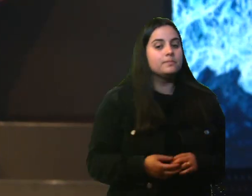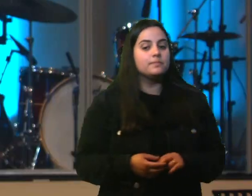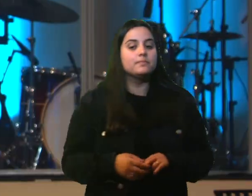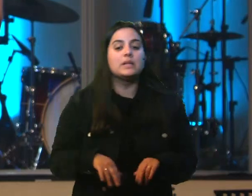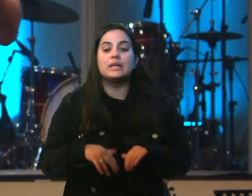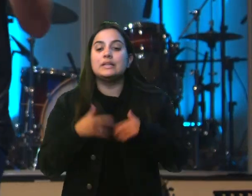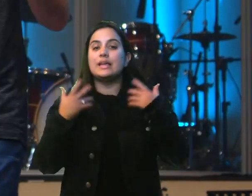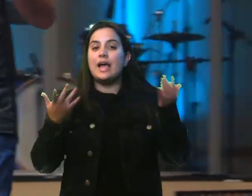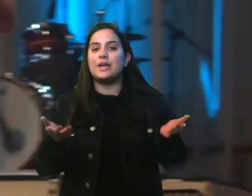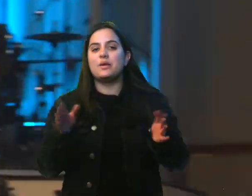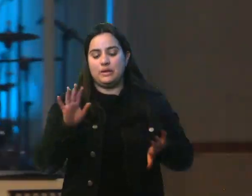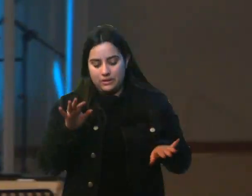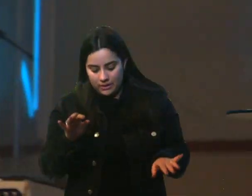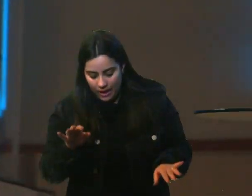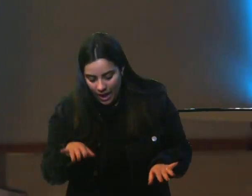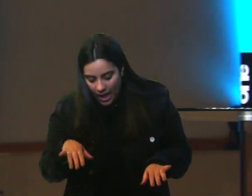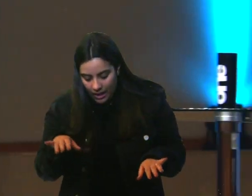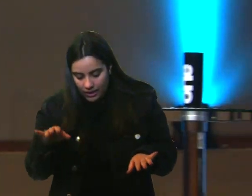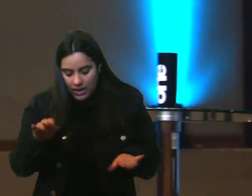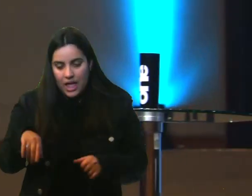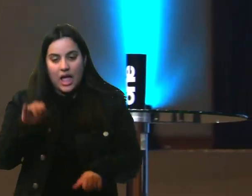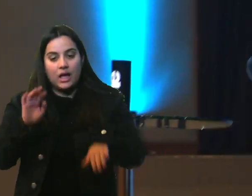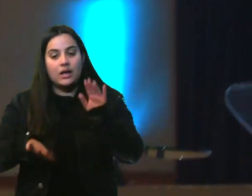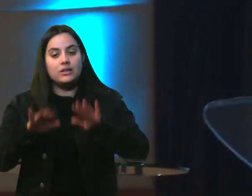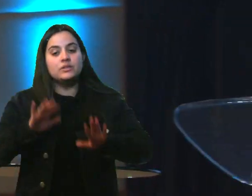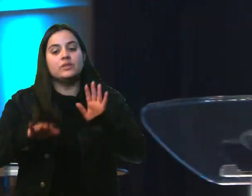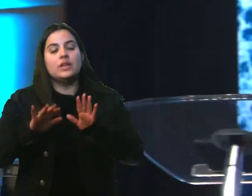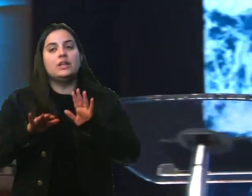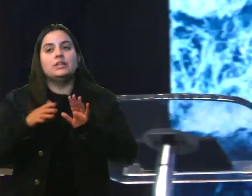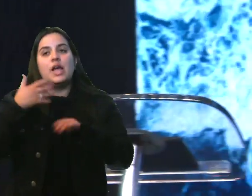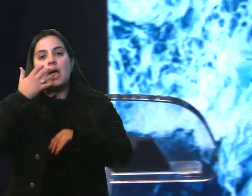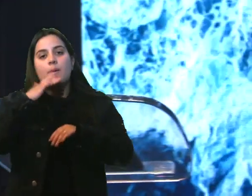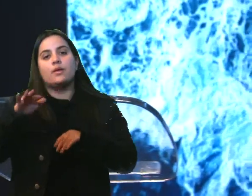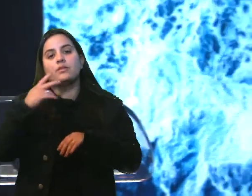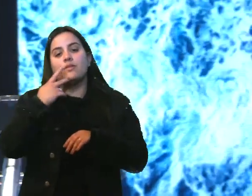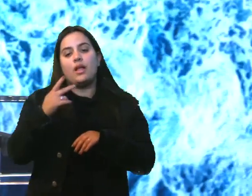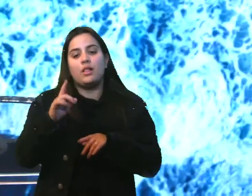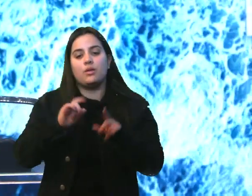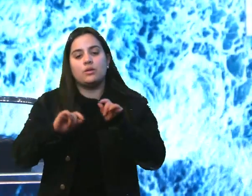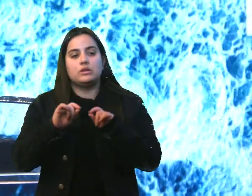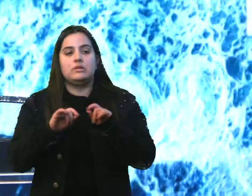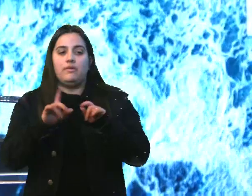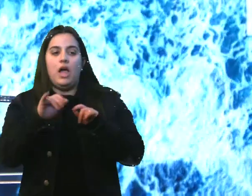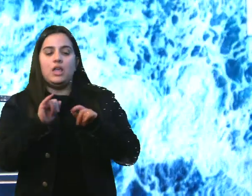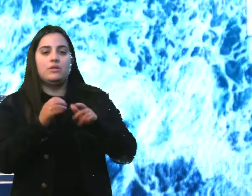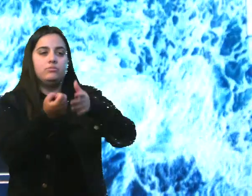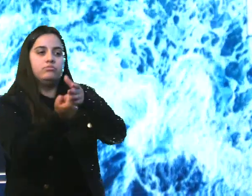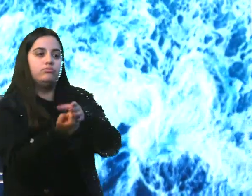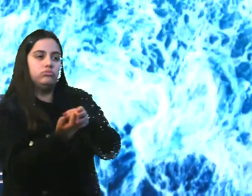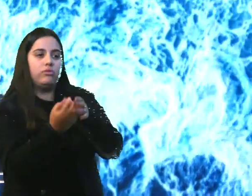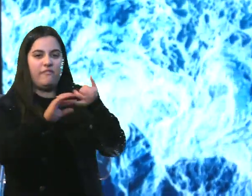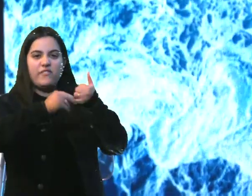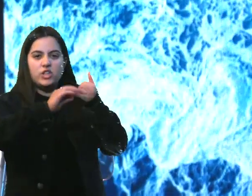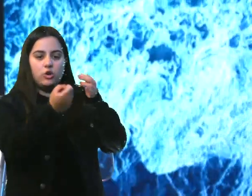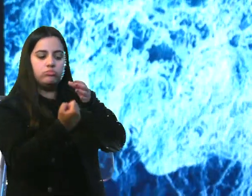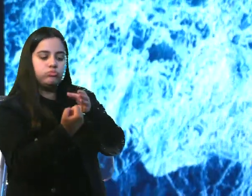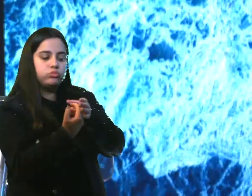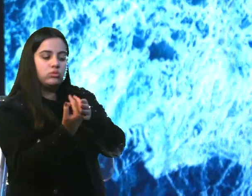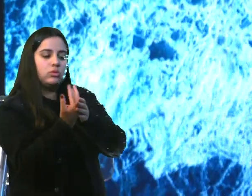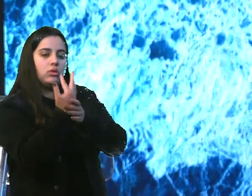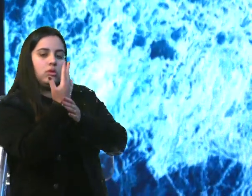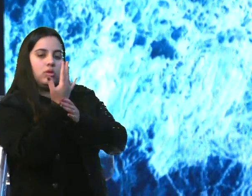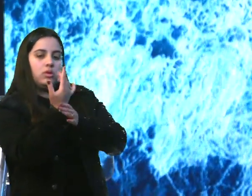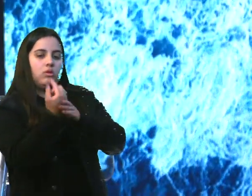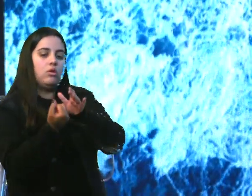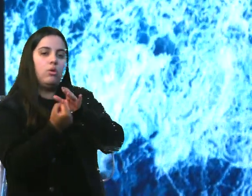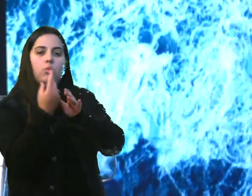E de repente um ou outro, ao decorrer dos dias, começa a nascer, começa a sair assim. Um